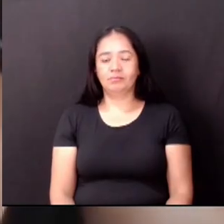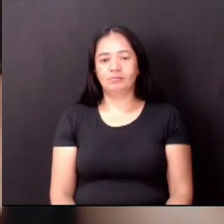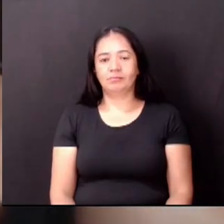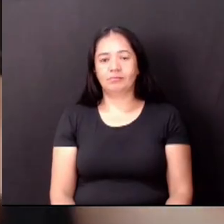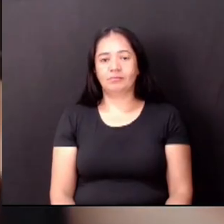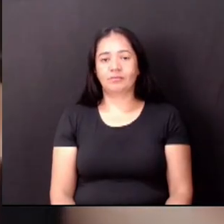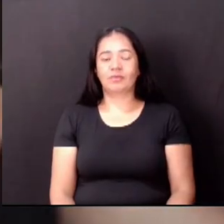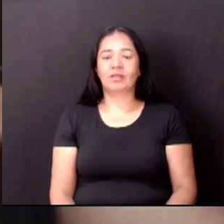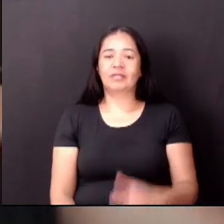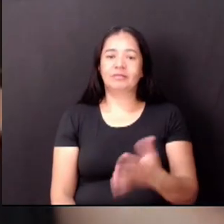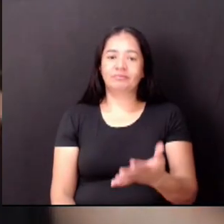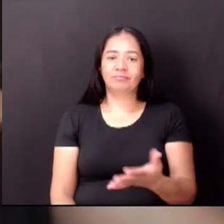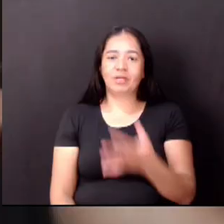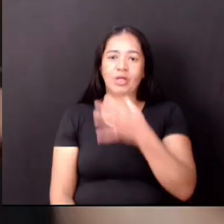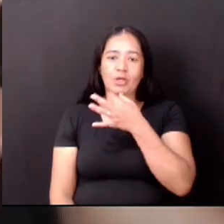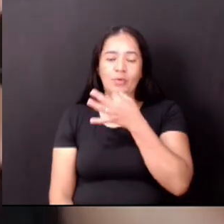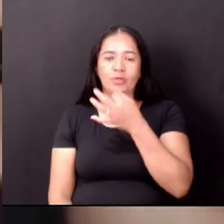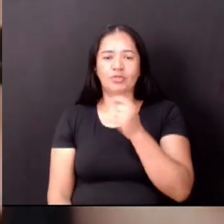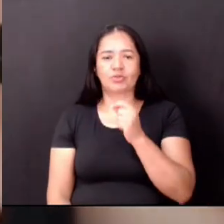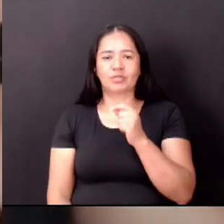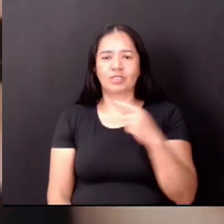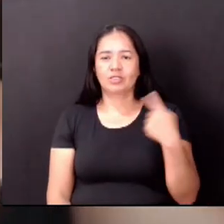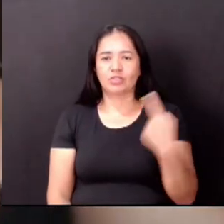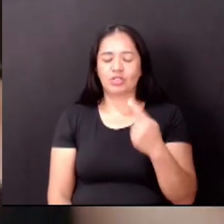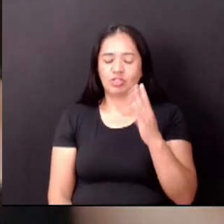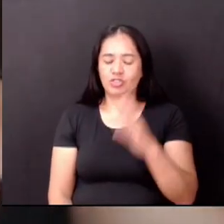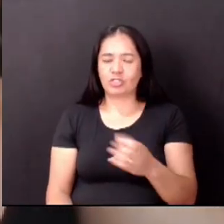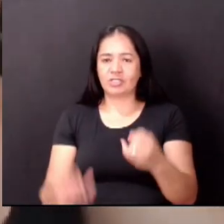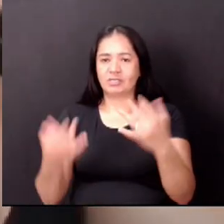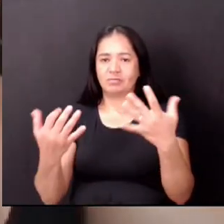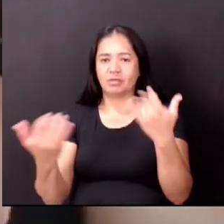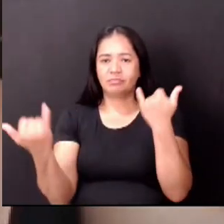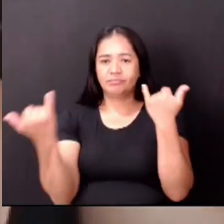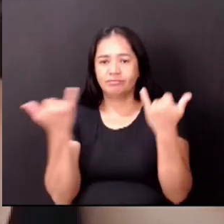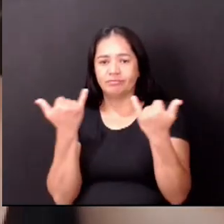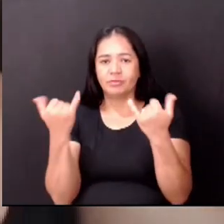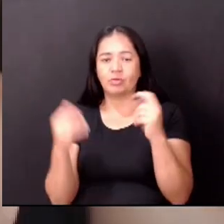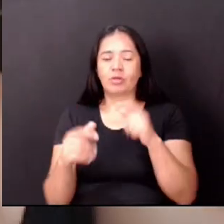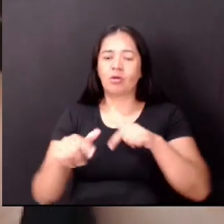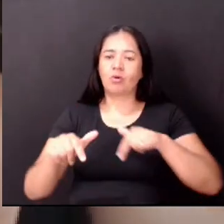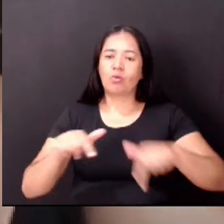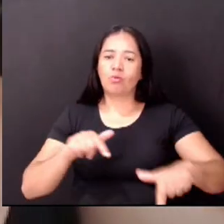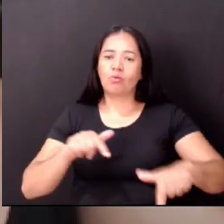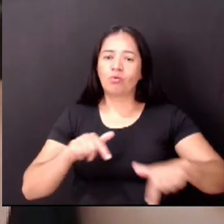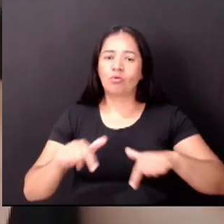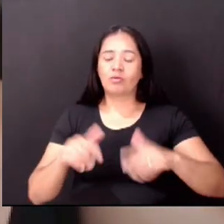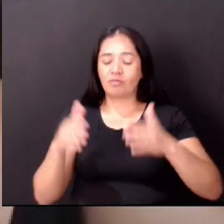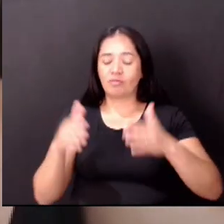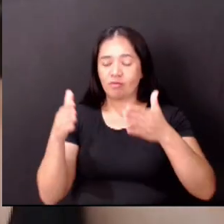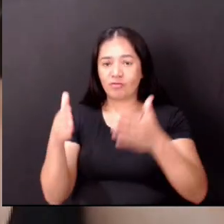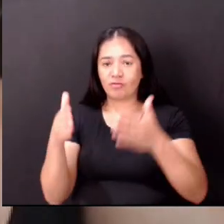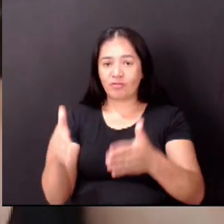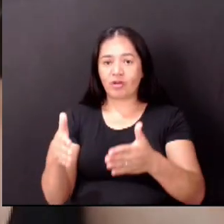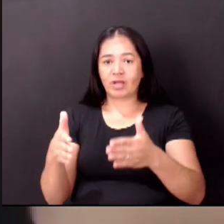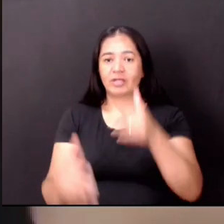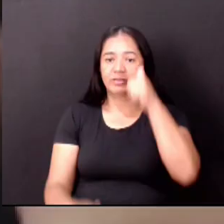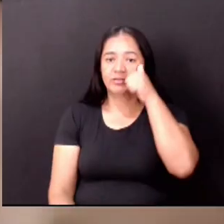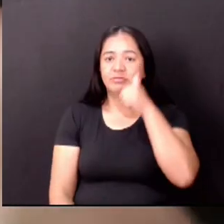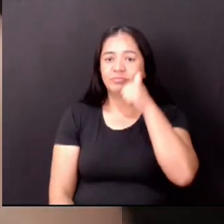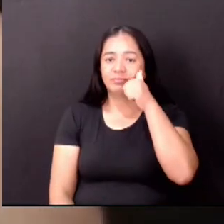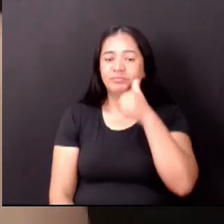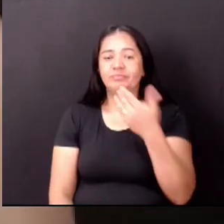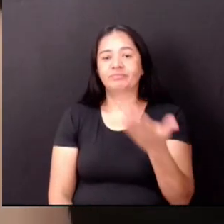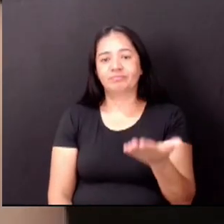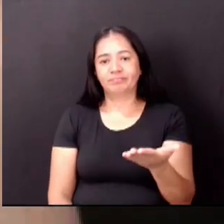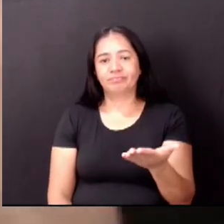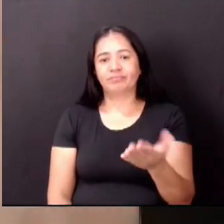aquele dado que nós mencionamos de início, de que é um trabalho muito voltado para as mulheres. Isso é uma coisa que eu